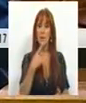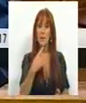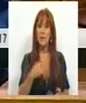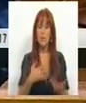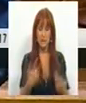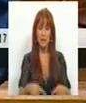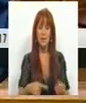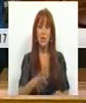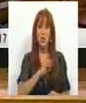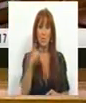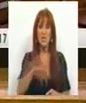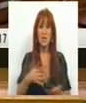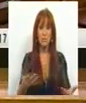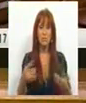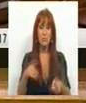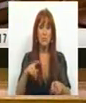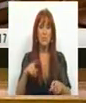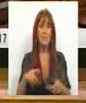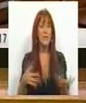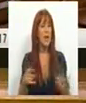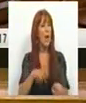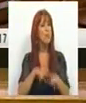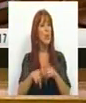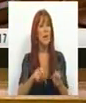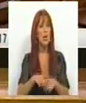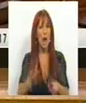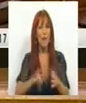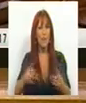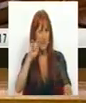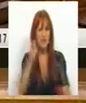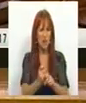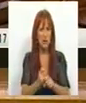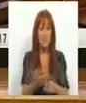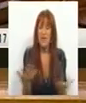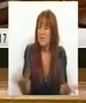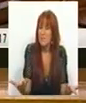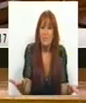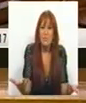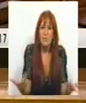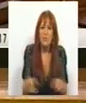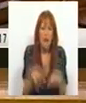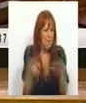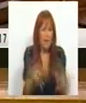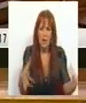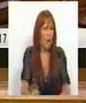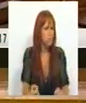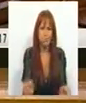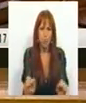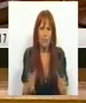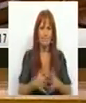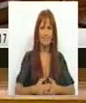isso exige, Senhor Presidente, uma política reformista. Mas isso esta maioria não